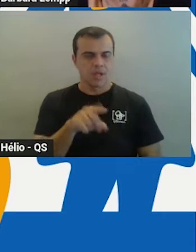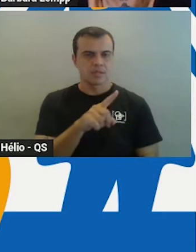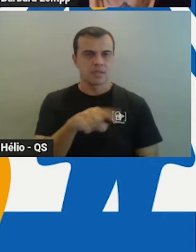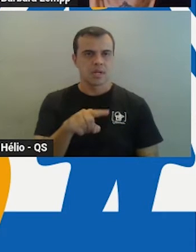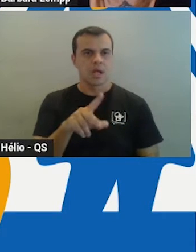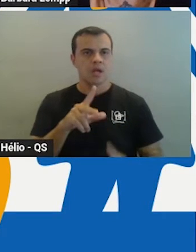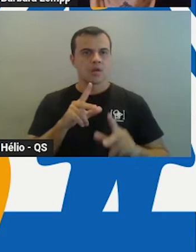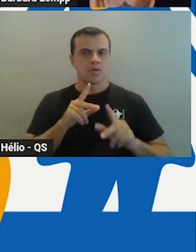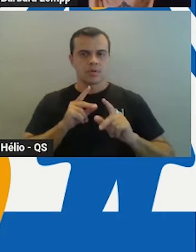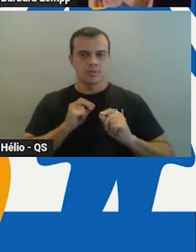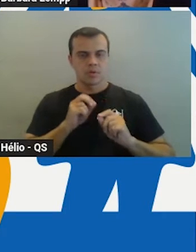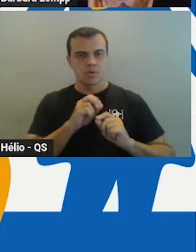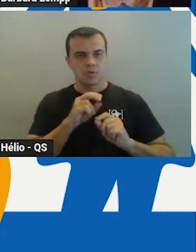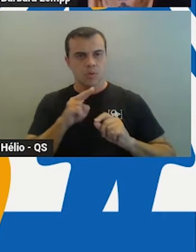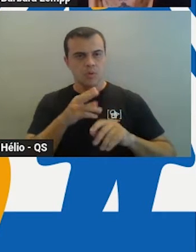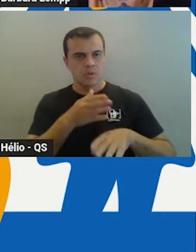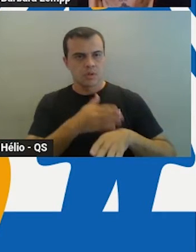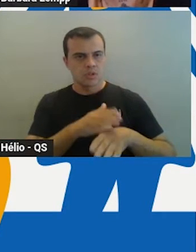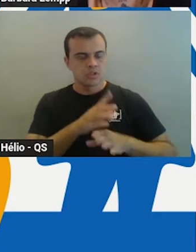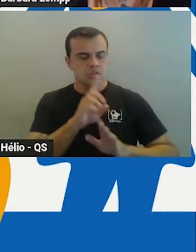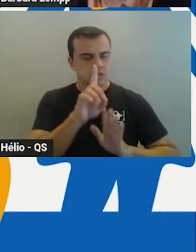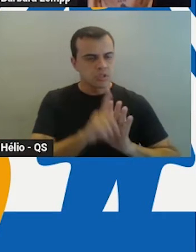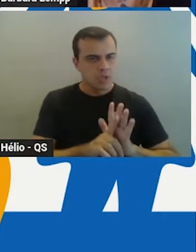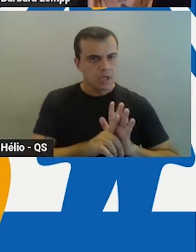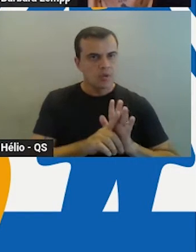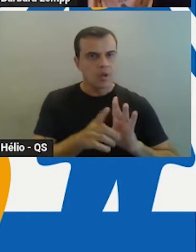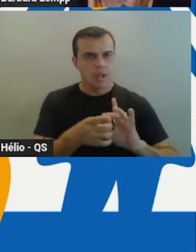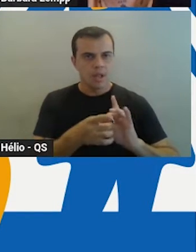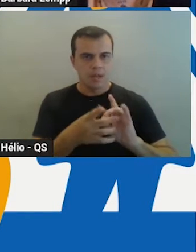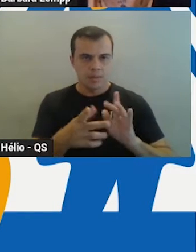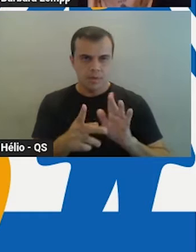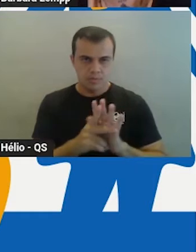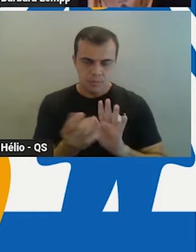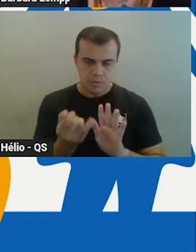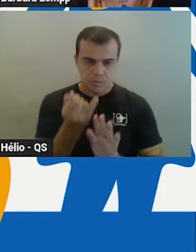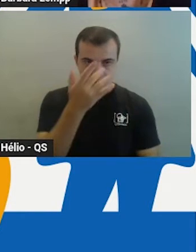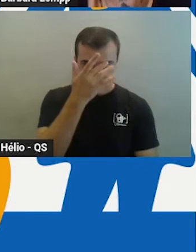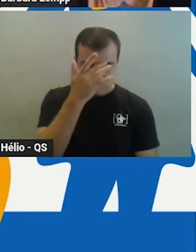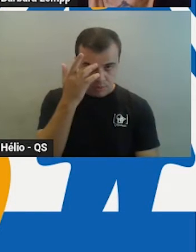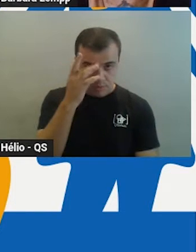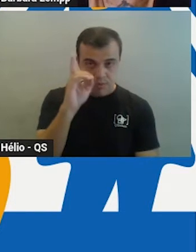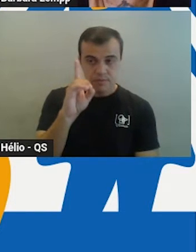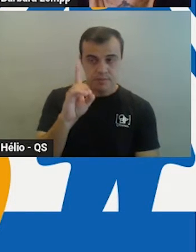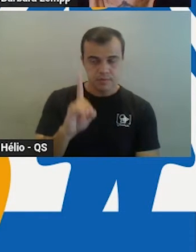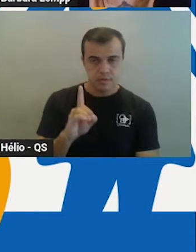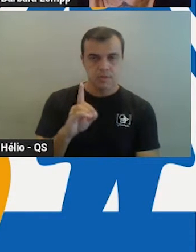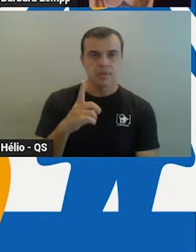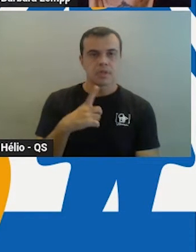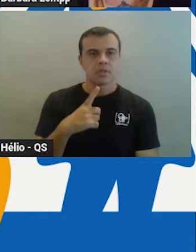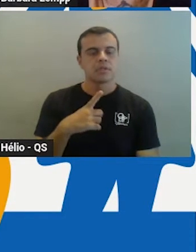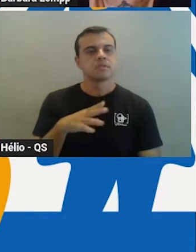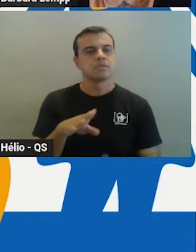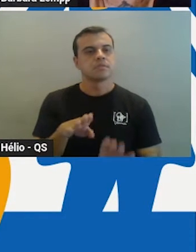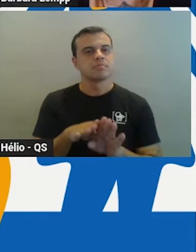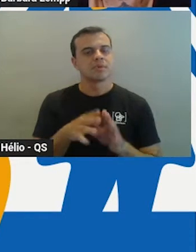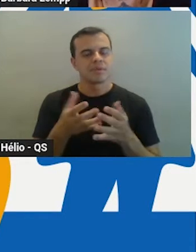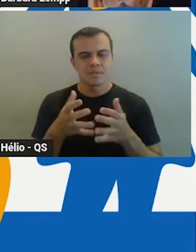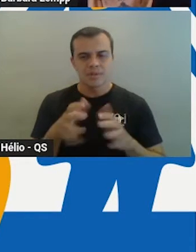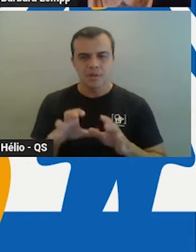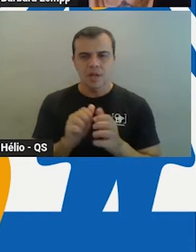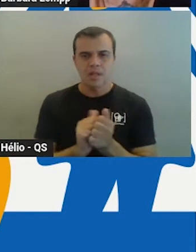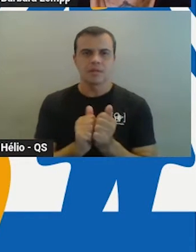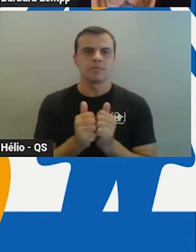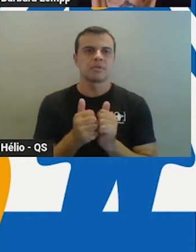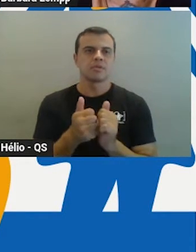reconhecimento ou o exercício dos direitos e liberdades fundamentais da pessoa com deficiência, incluindo a recusa de adaptações